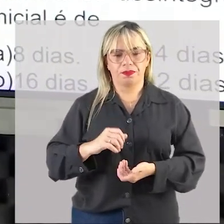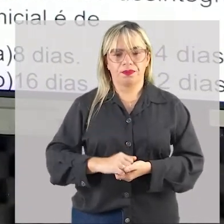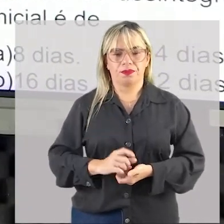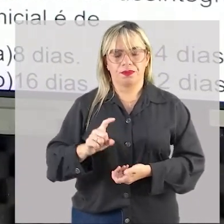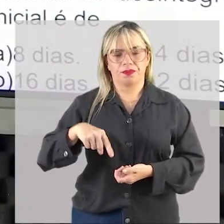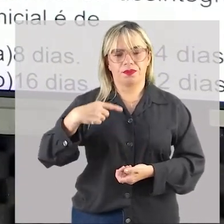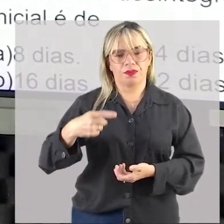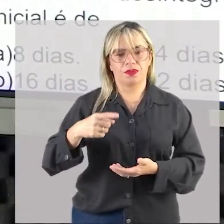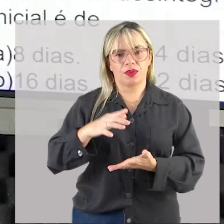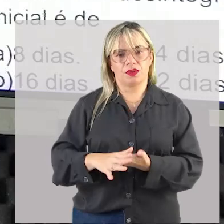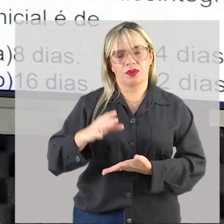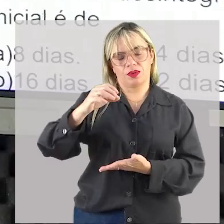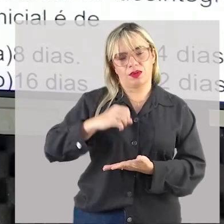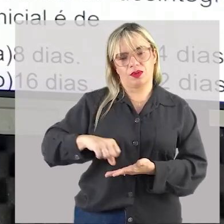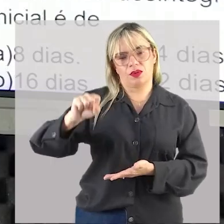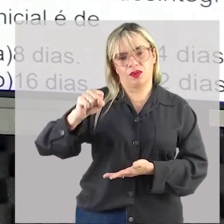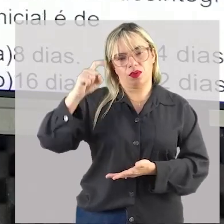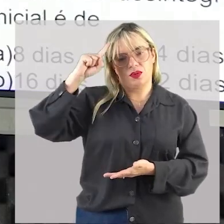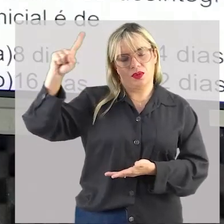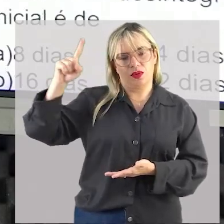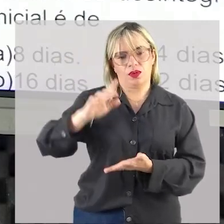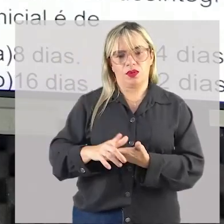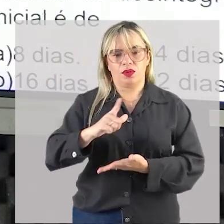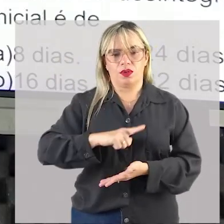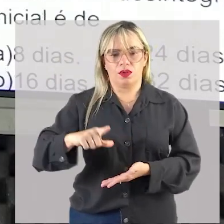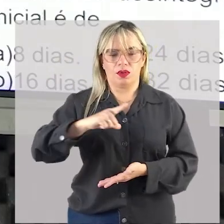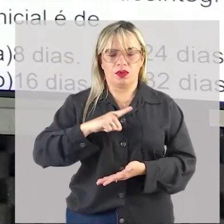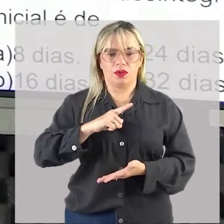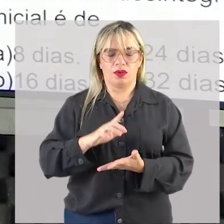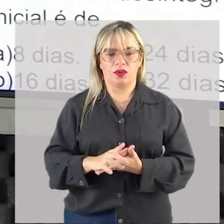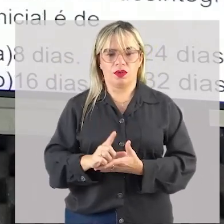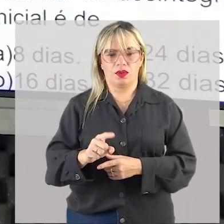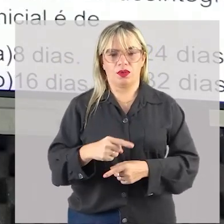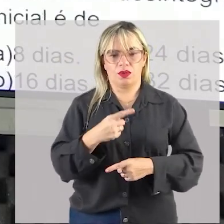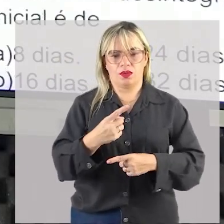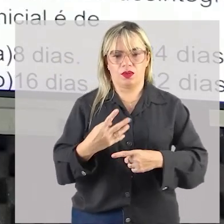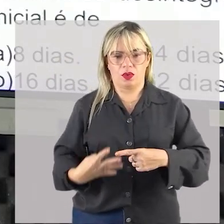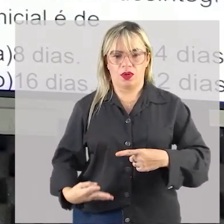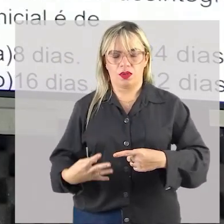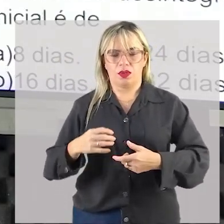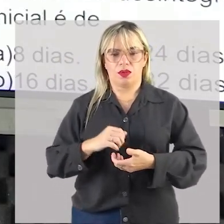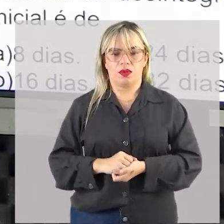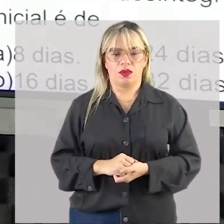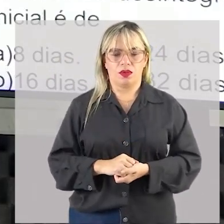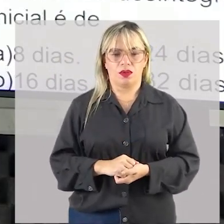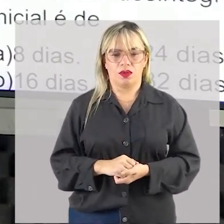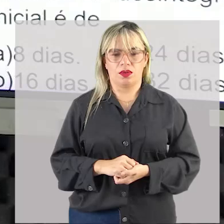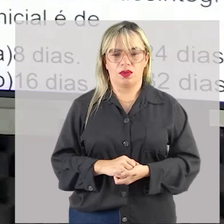Ah, eu vou passar por mais 8 dias. Ah, eu tenho um quarto.